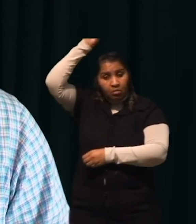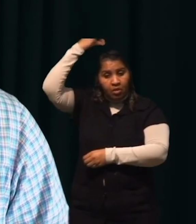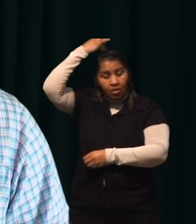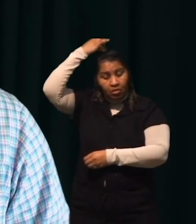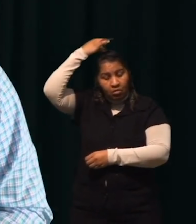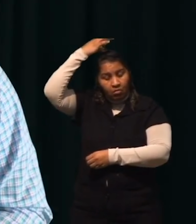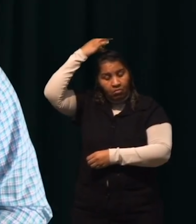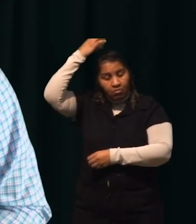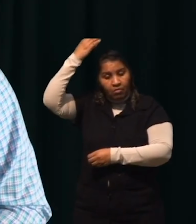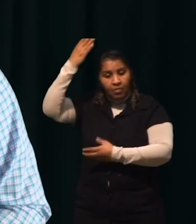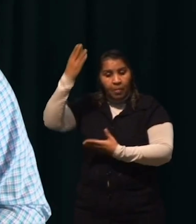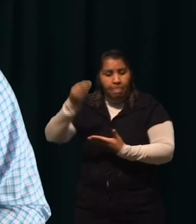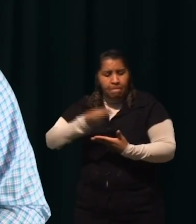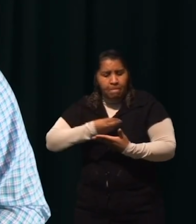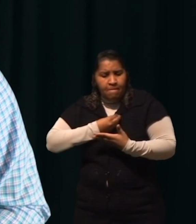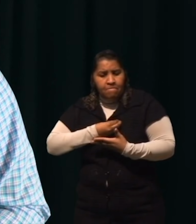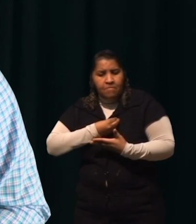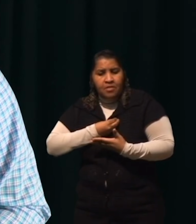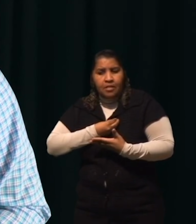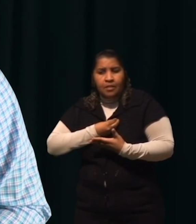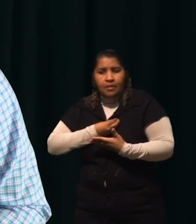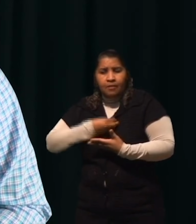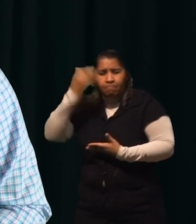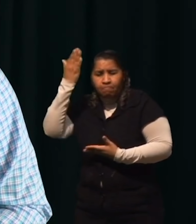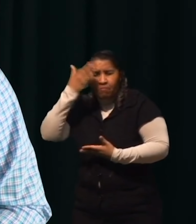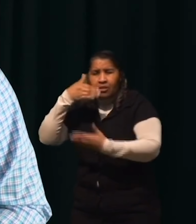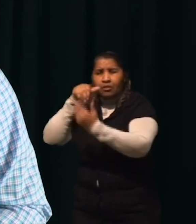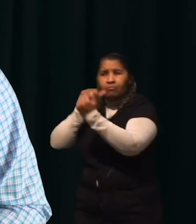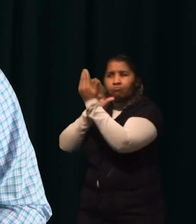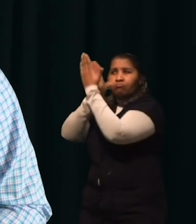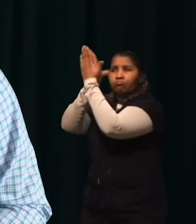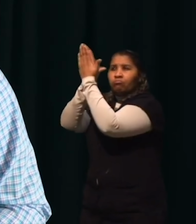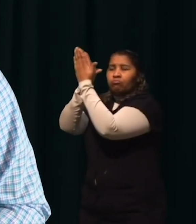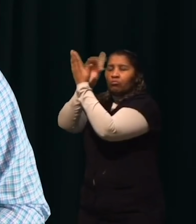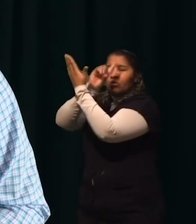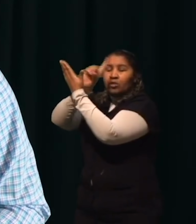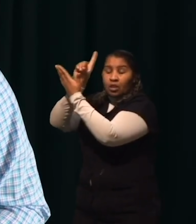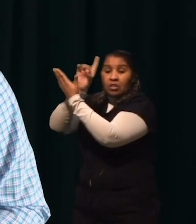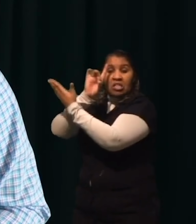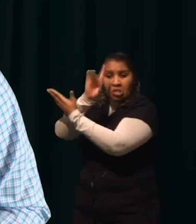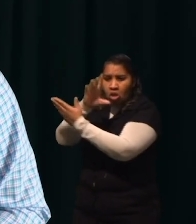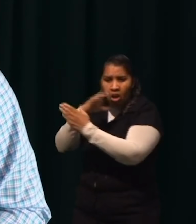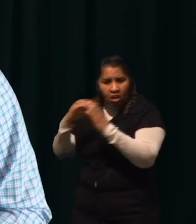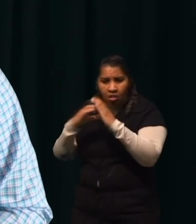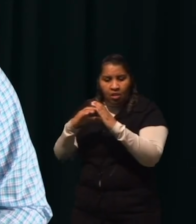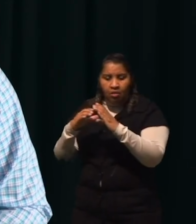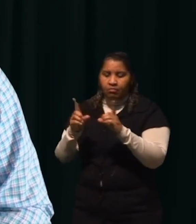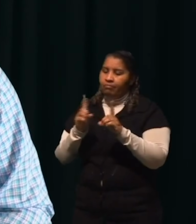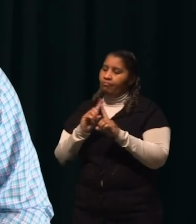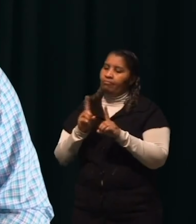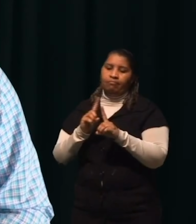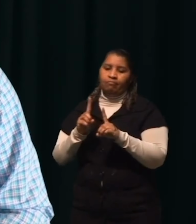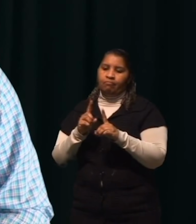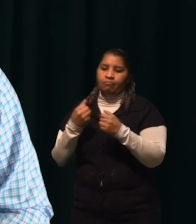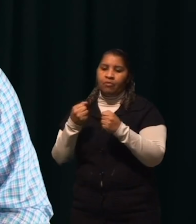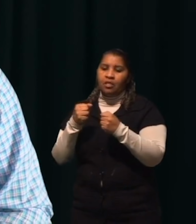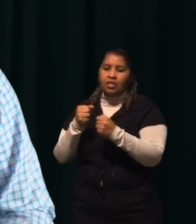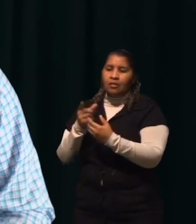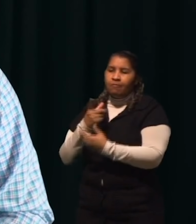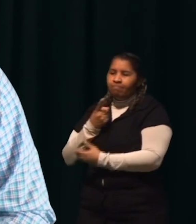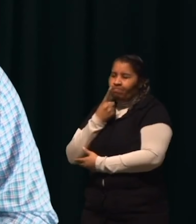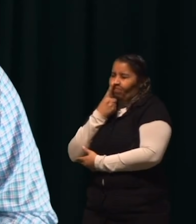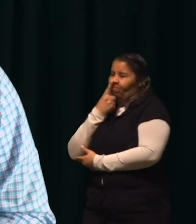Espírito. Mas uma vida no Espírito, ela não é uma vida só de canções, é uma vida